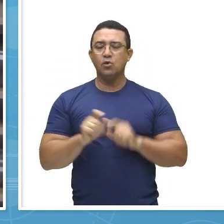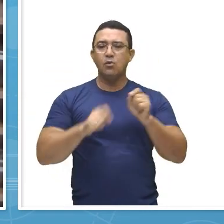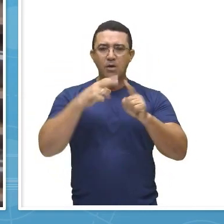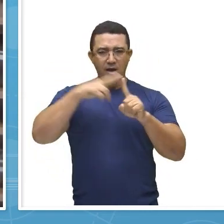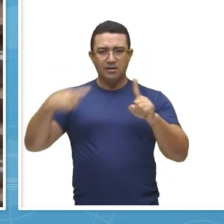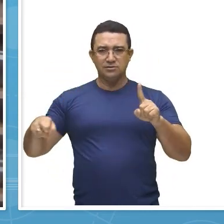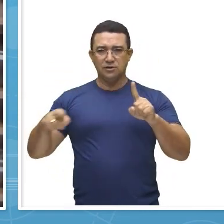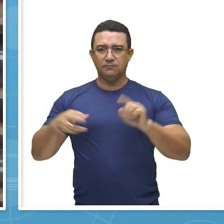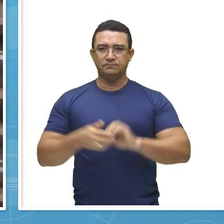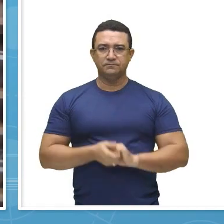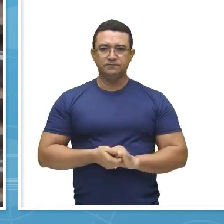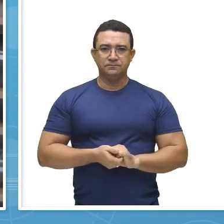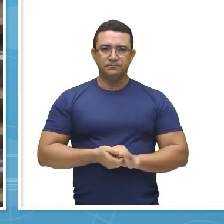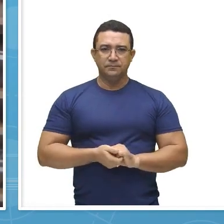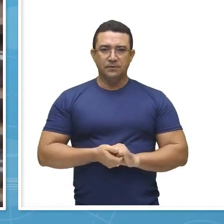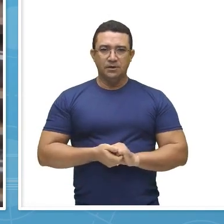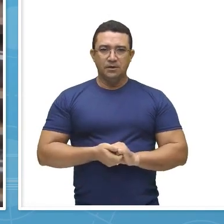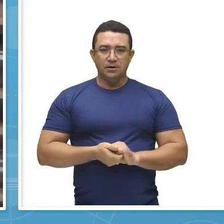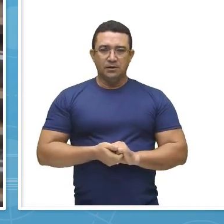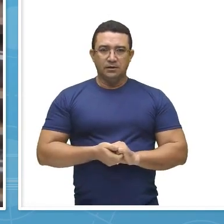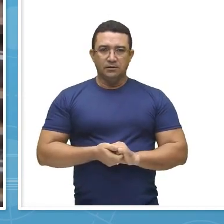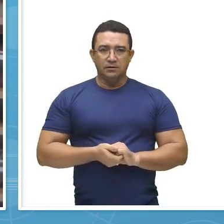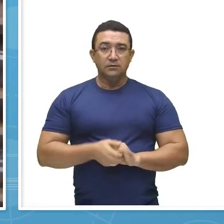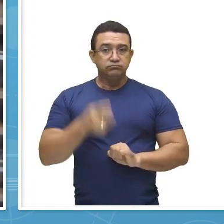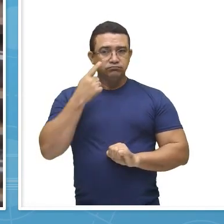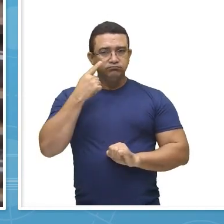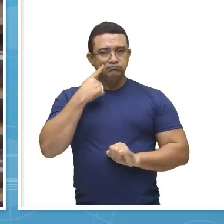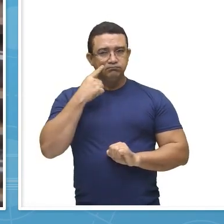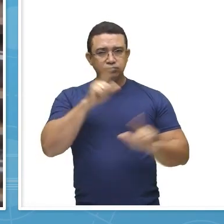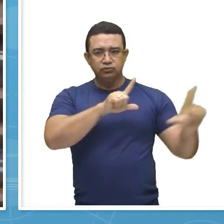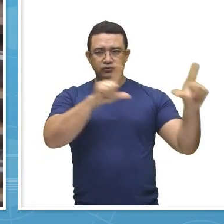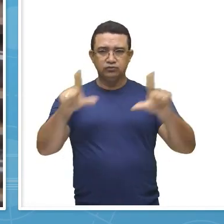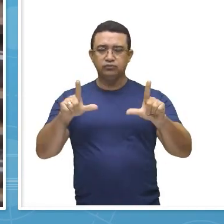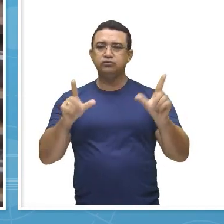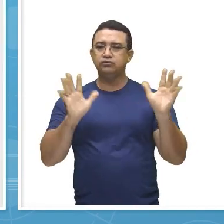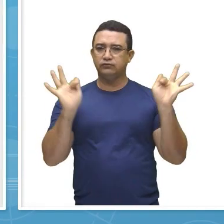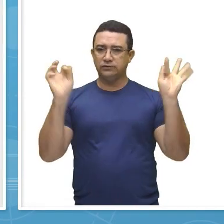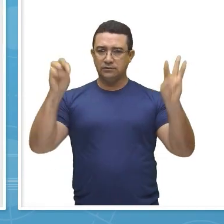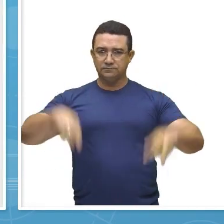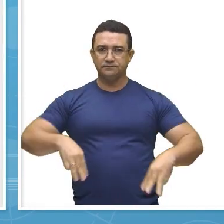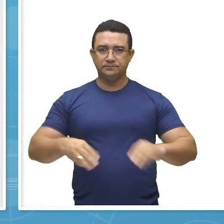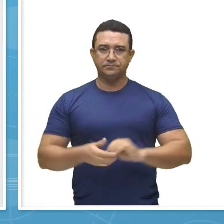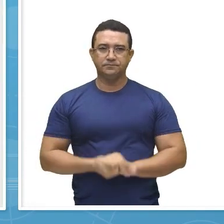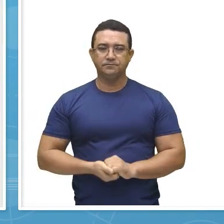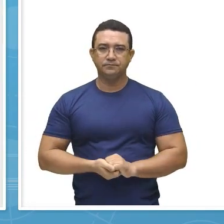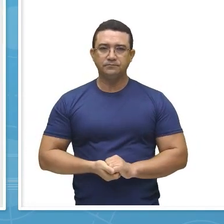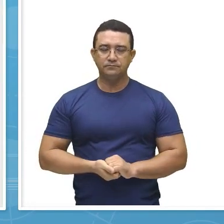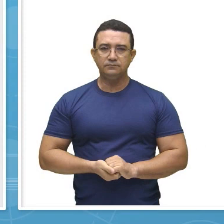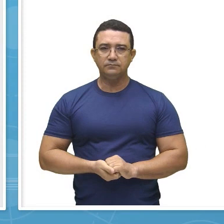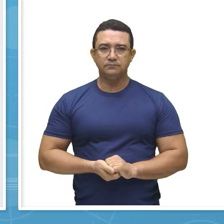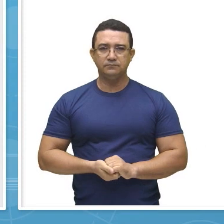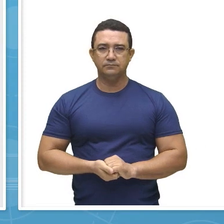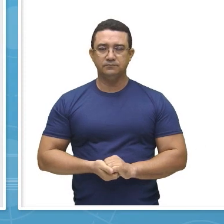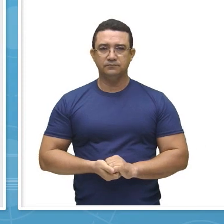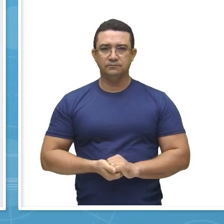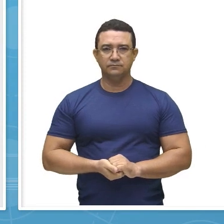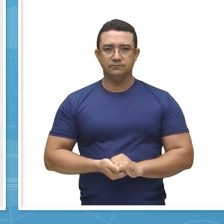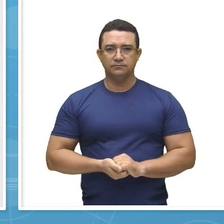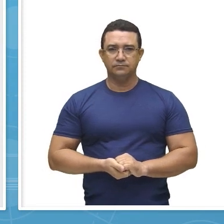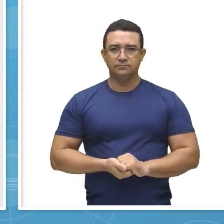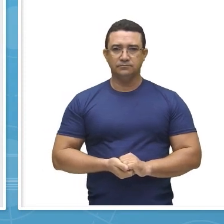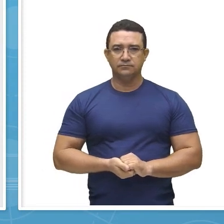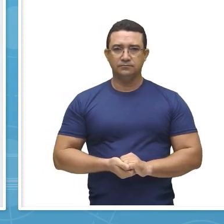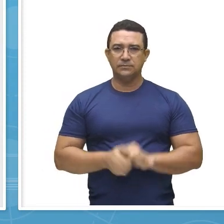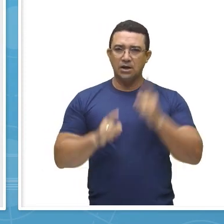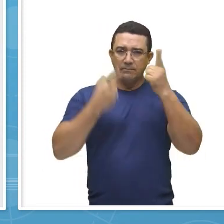religiões de origem africana, certo? Então vamos ao nosso comentário só para fechar aí. Já pode trazer os nossos alunos. Olha aí, as